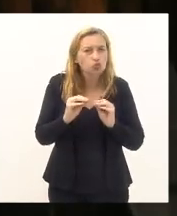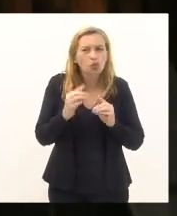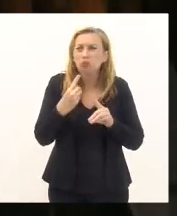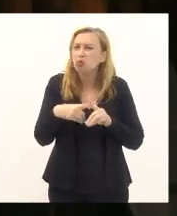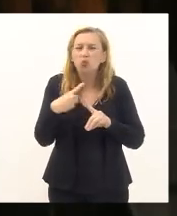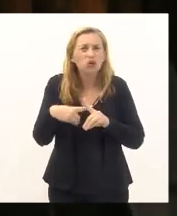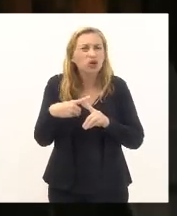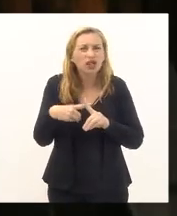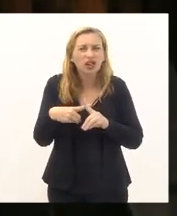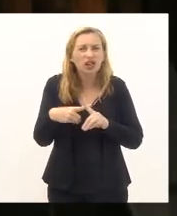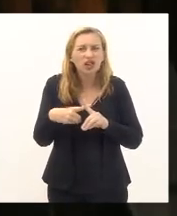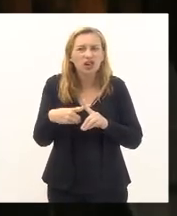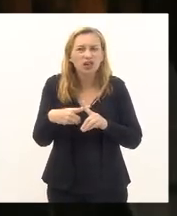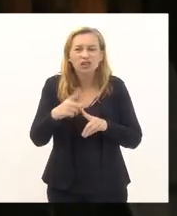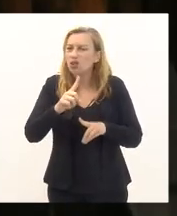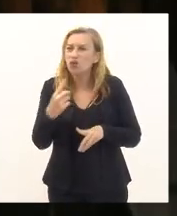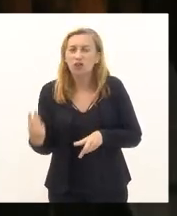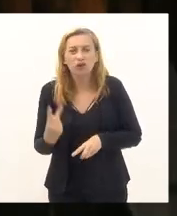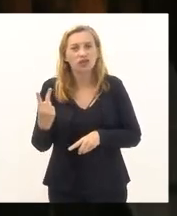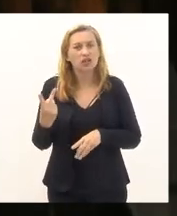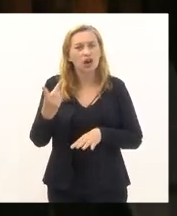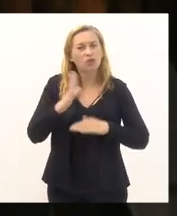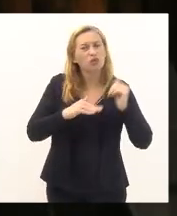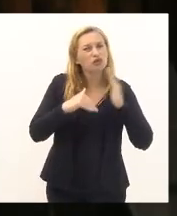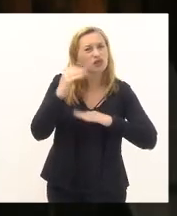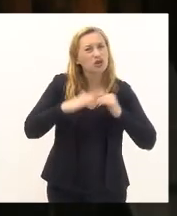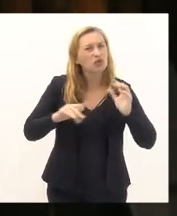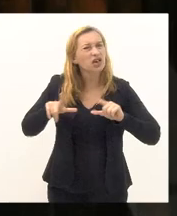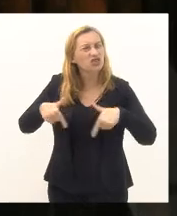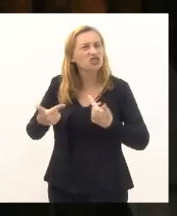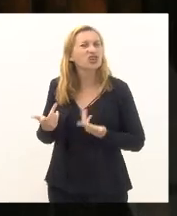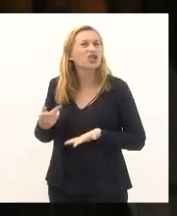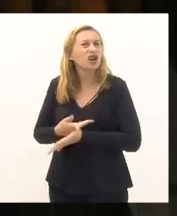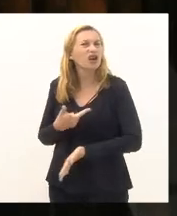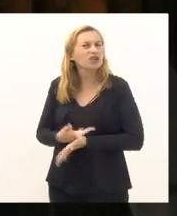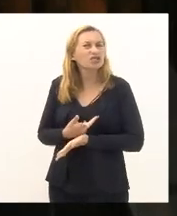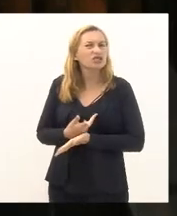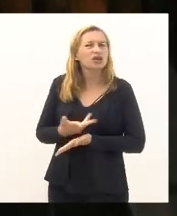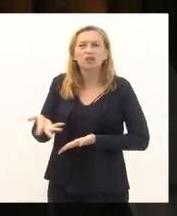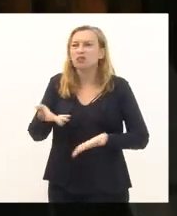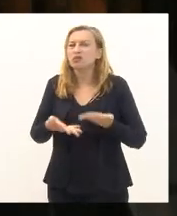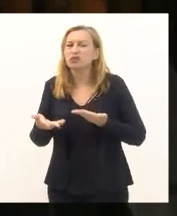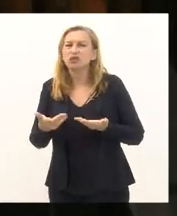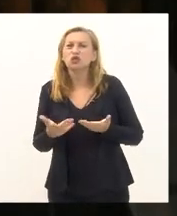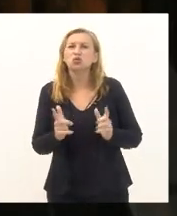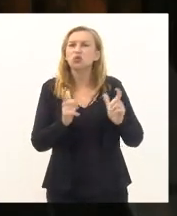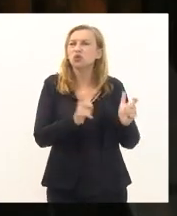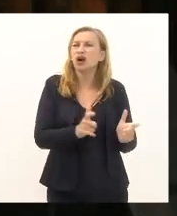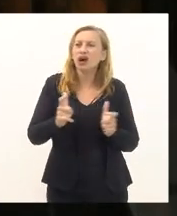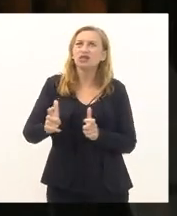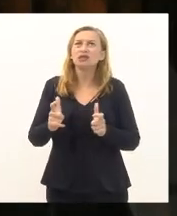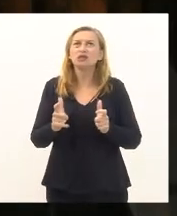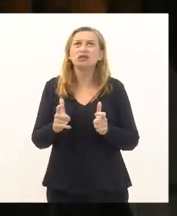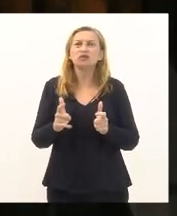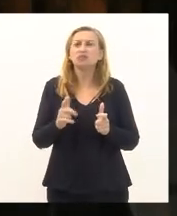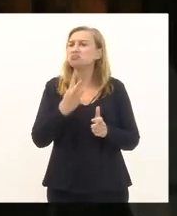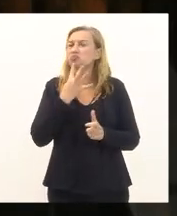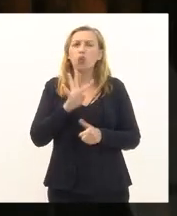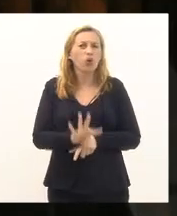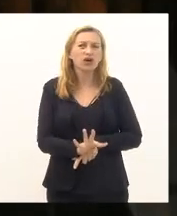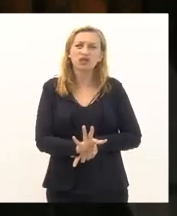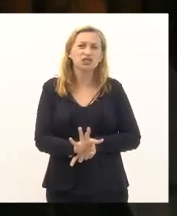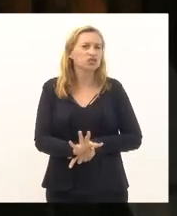que desvalorizar o profissional e tomar atitudes dessa forma? Participação em eventos que sequer são